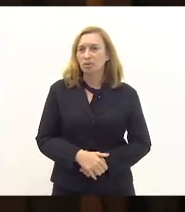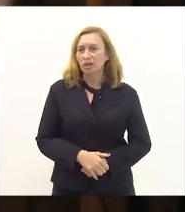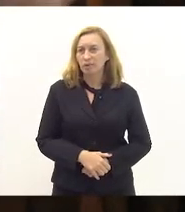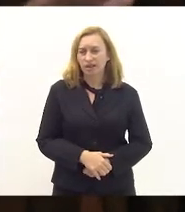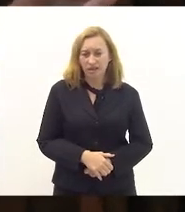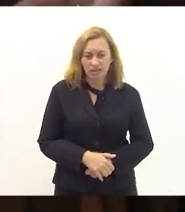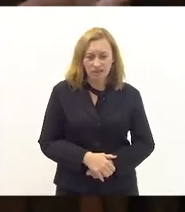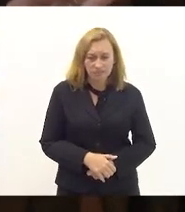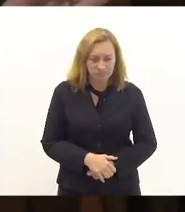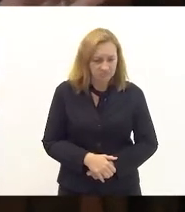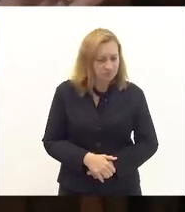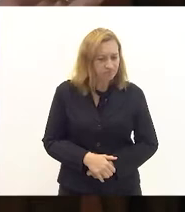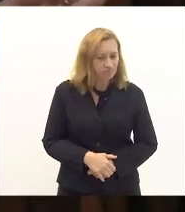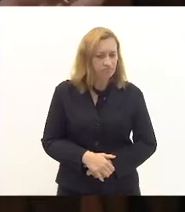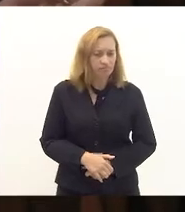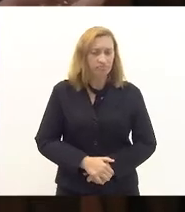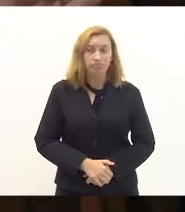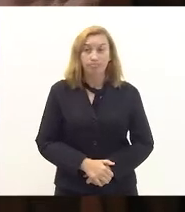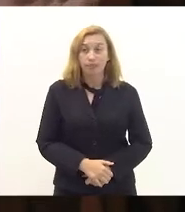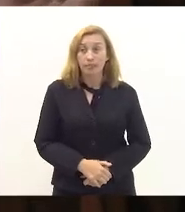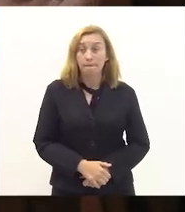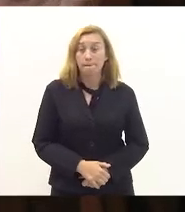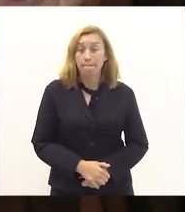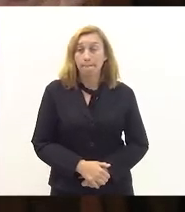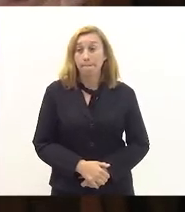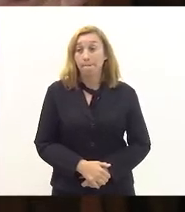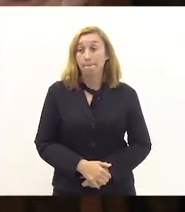Não venham me contar histórias.